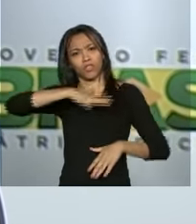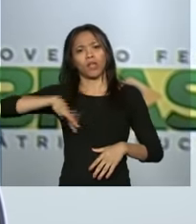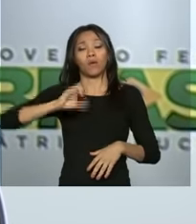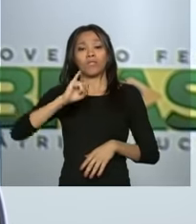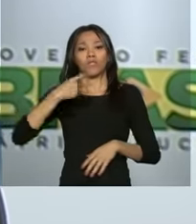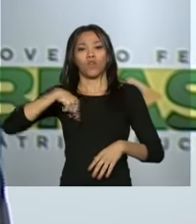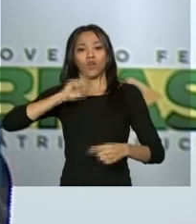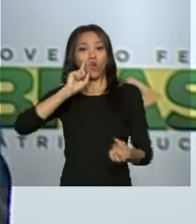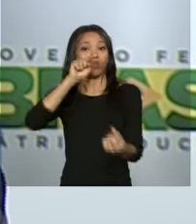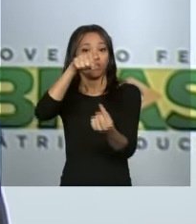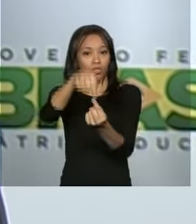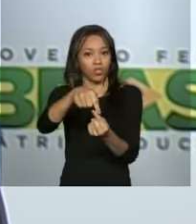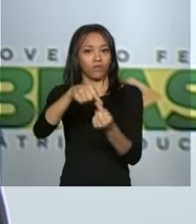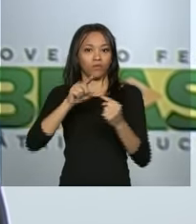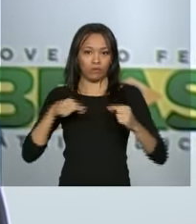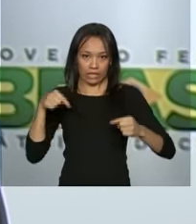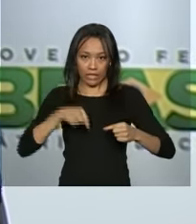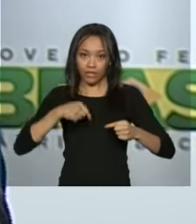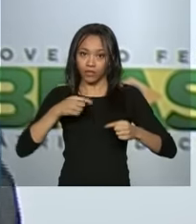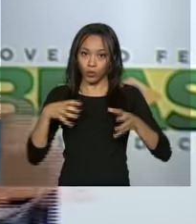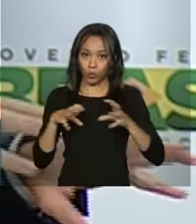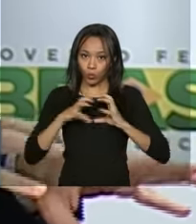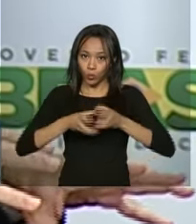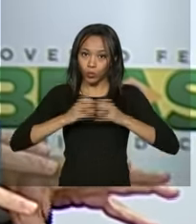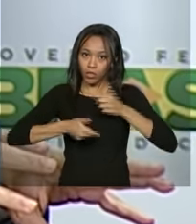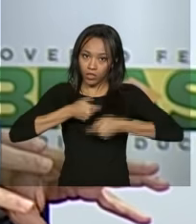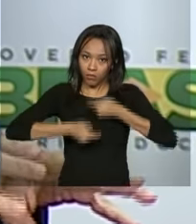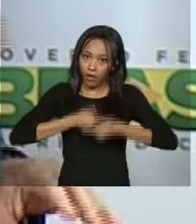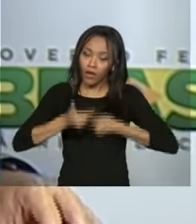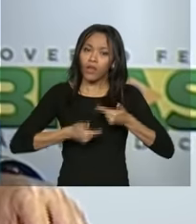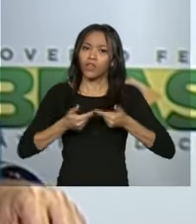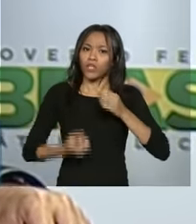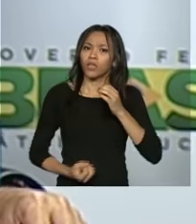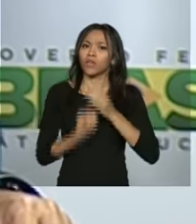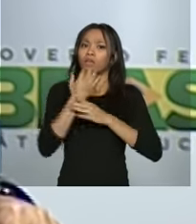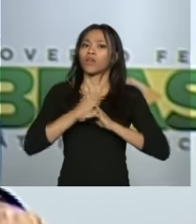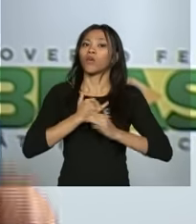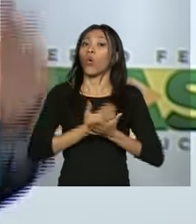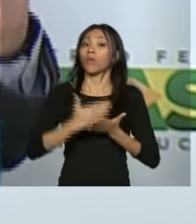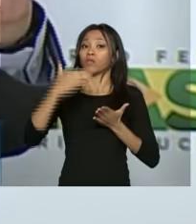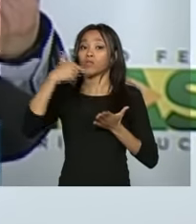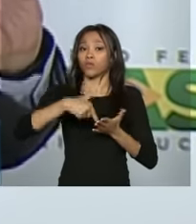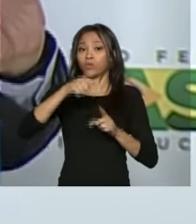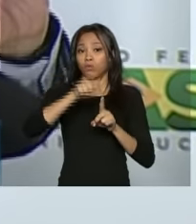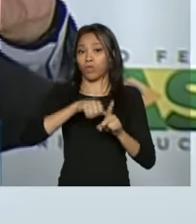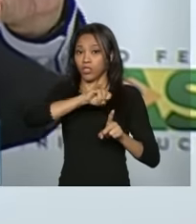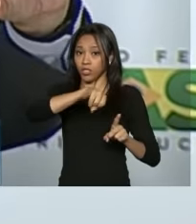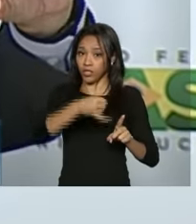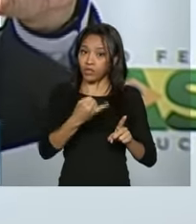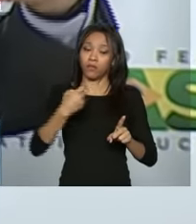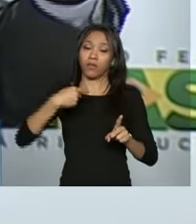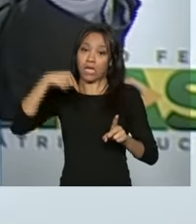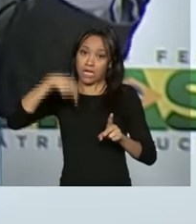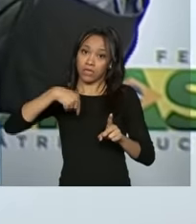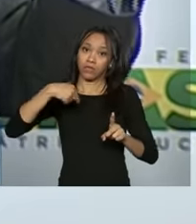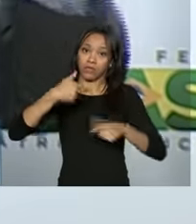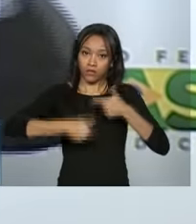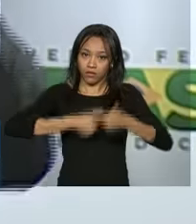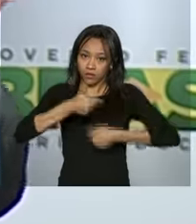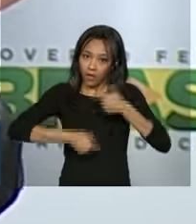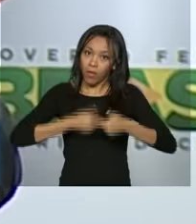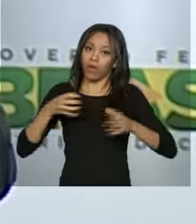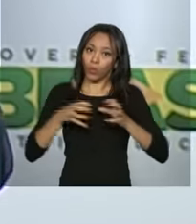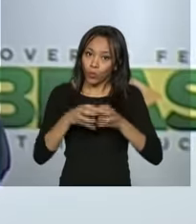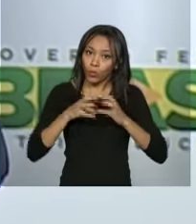objetivo do grupo de trabalho lançado no início de Janeiro a gente vai ver que a gente de fato Conseguiu dar conta eh de